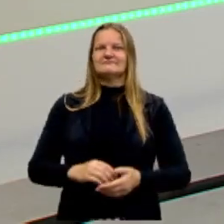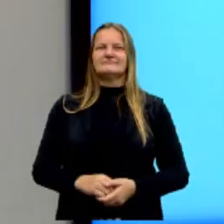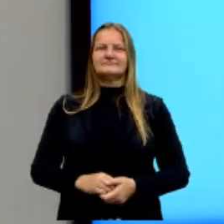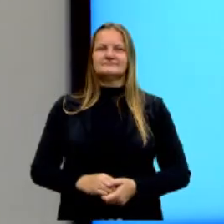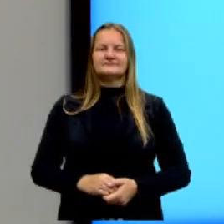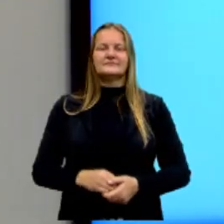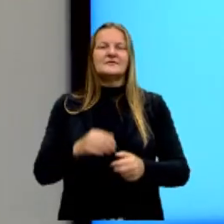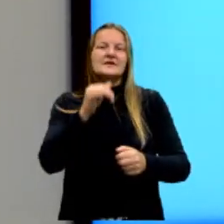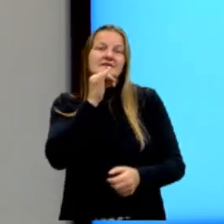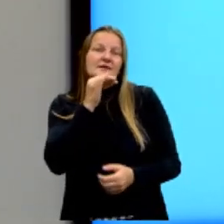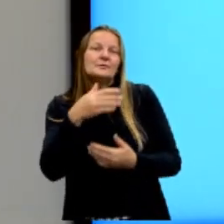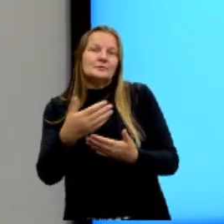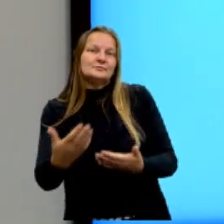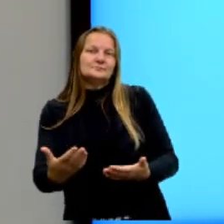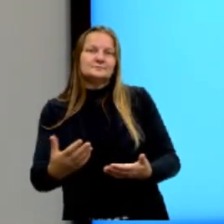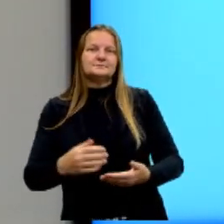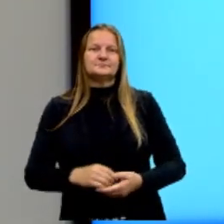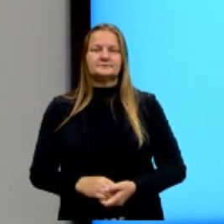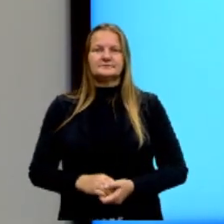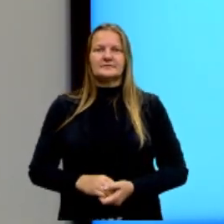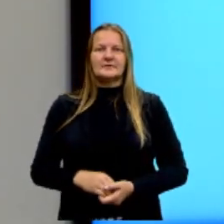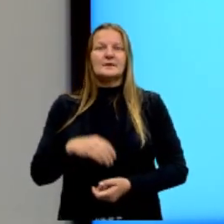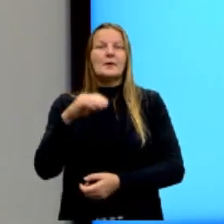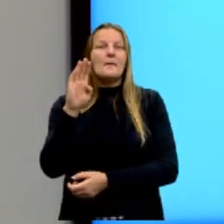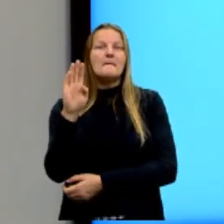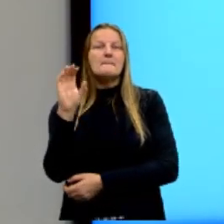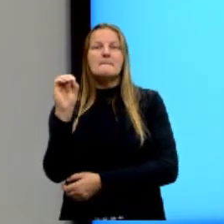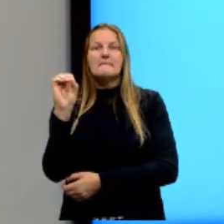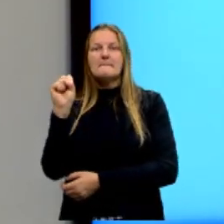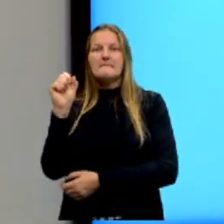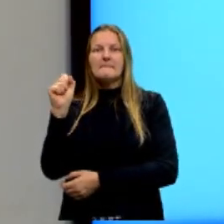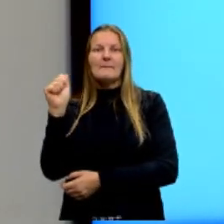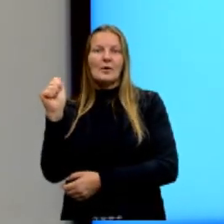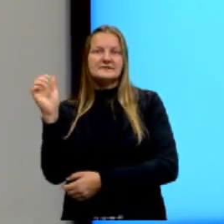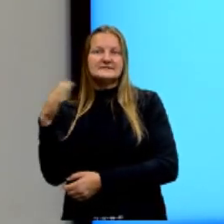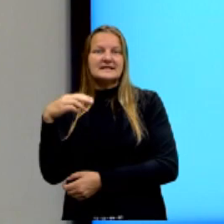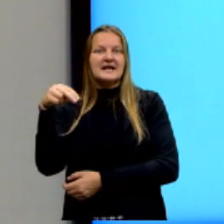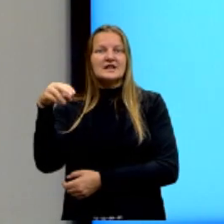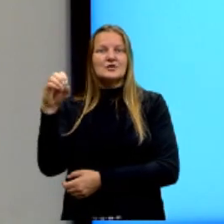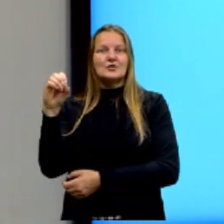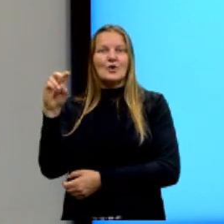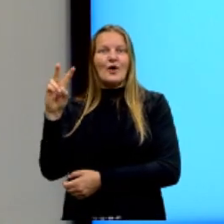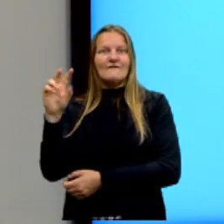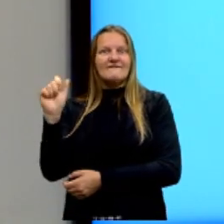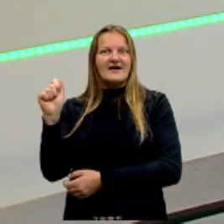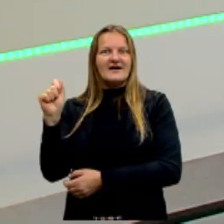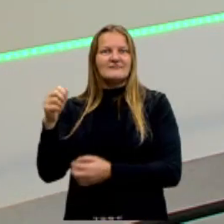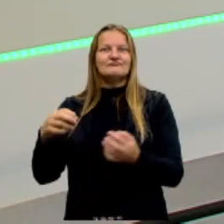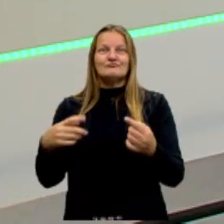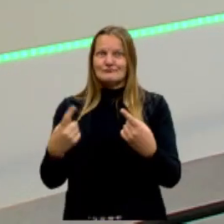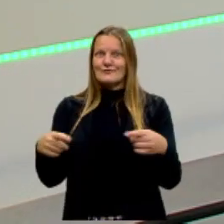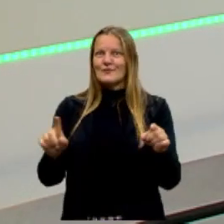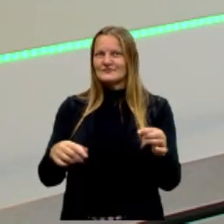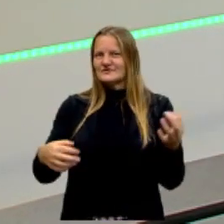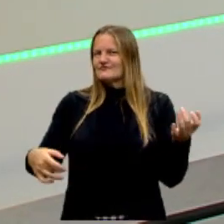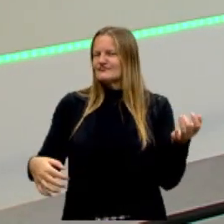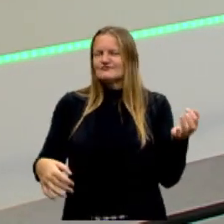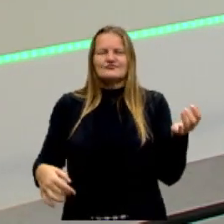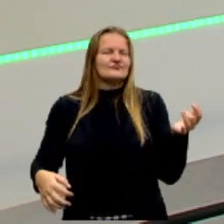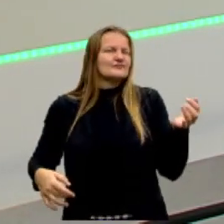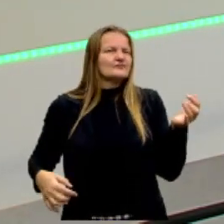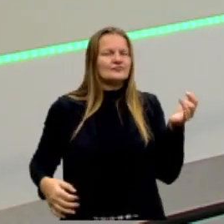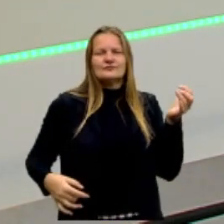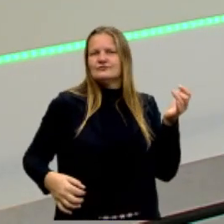por exemplo a Bossa Nova É praticamente uma